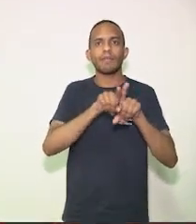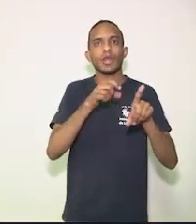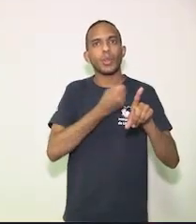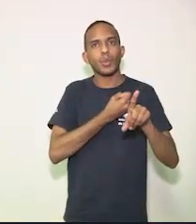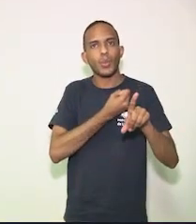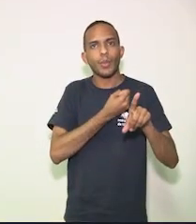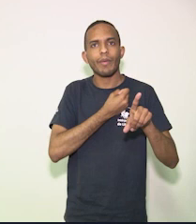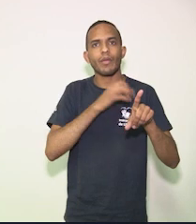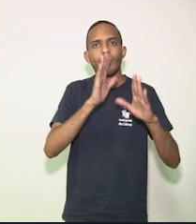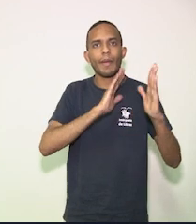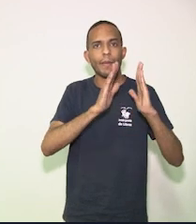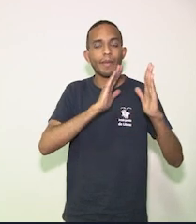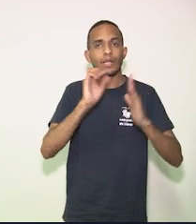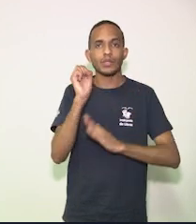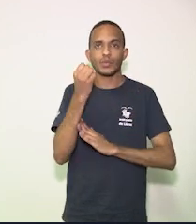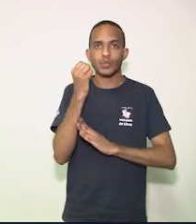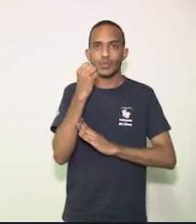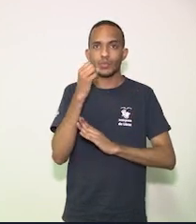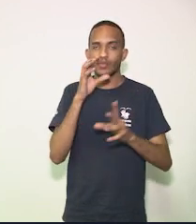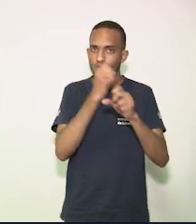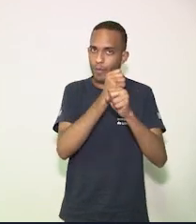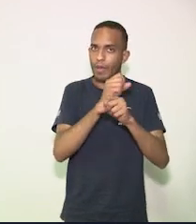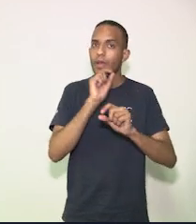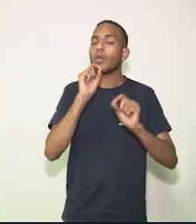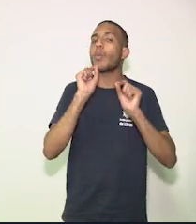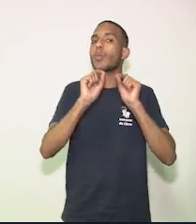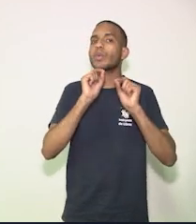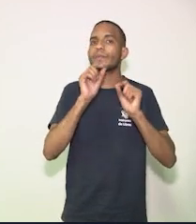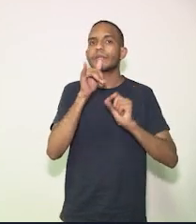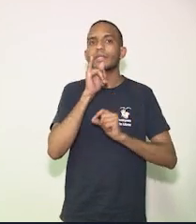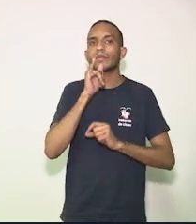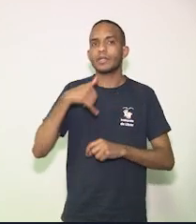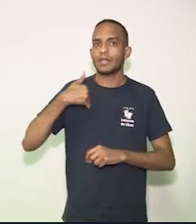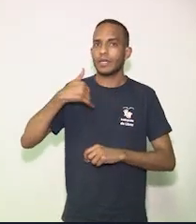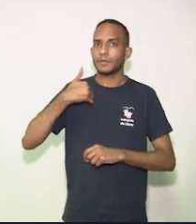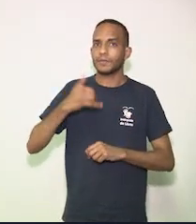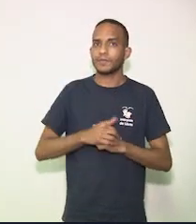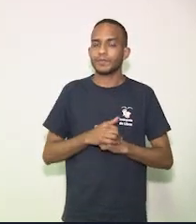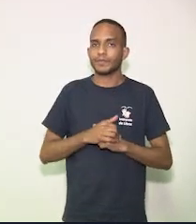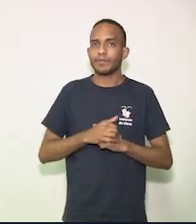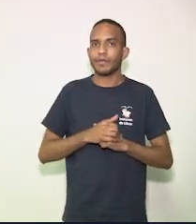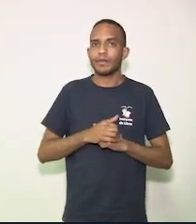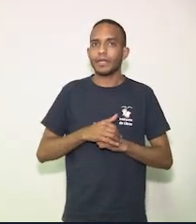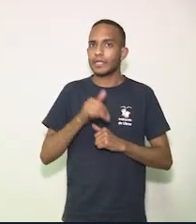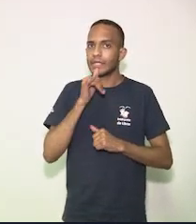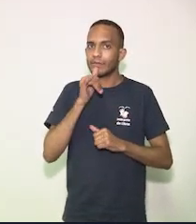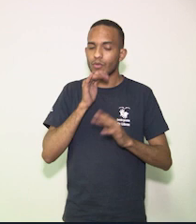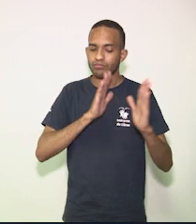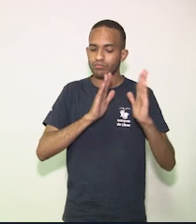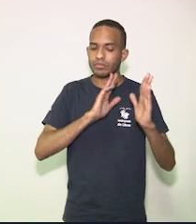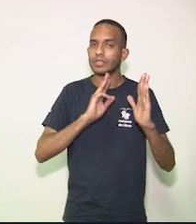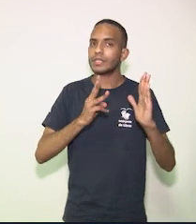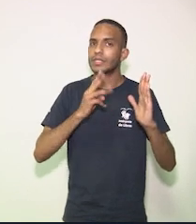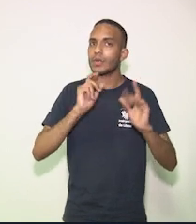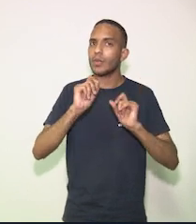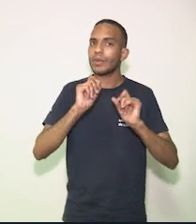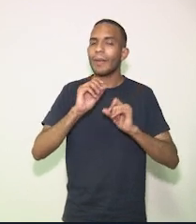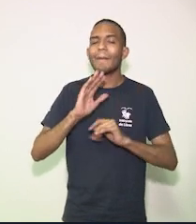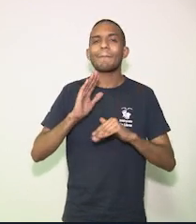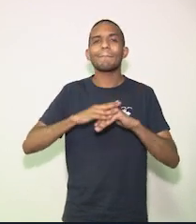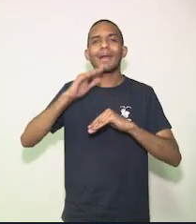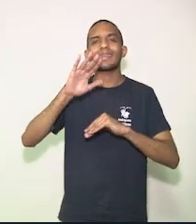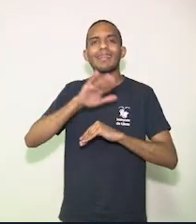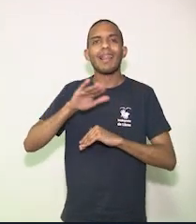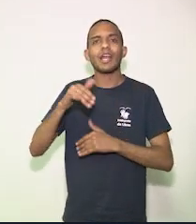sociodemográficos de todas as 8 fases são os seguintes. Faixa etária. A partir da terceira fase, se consolida